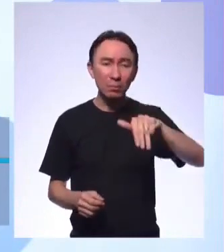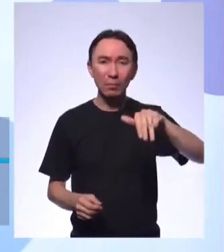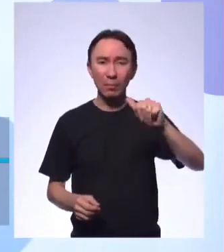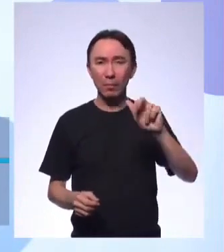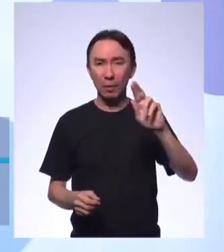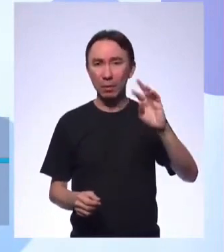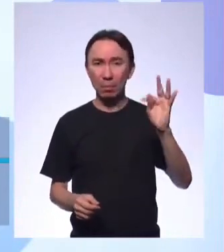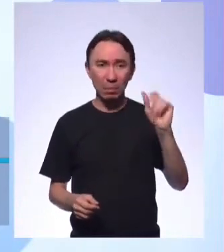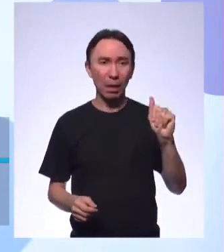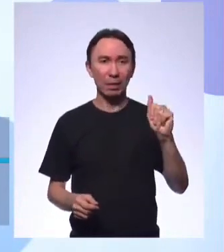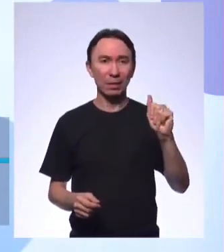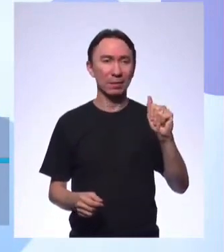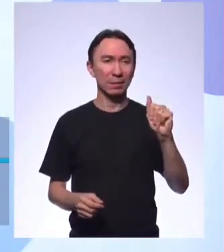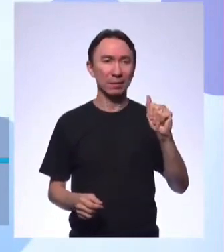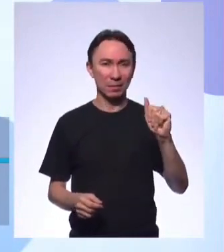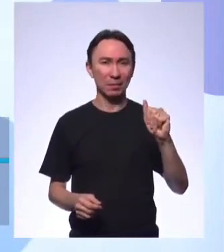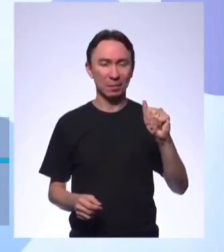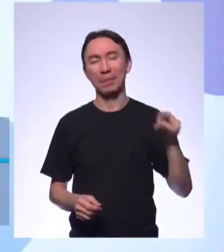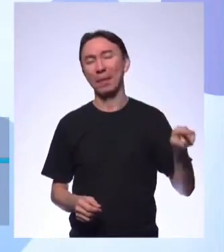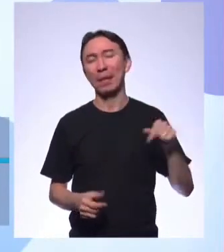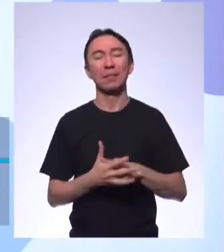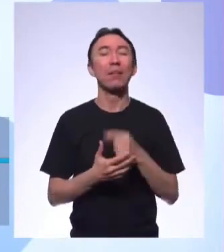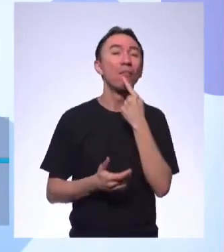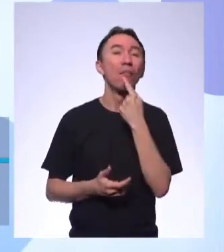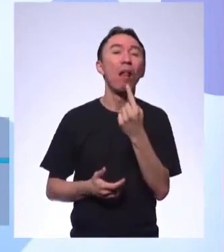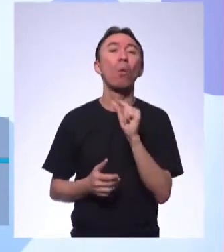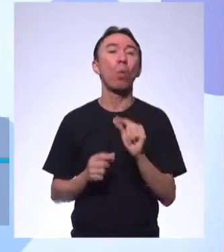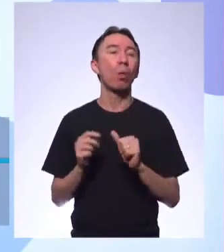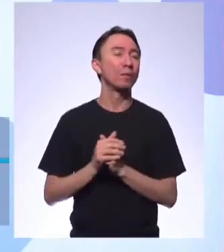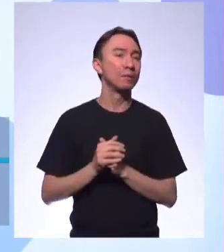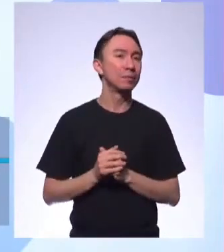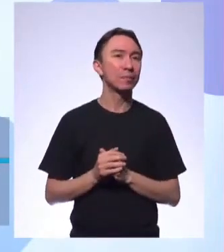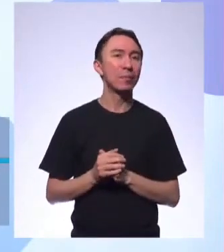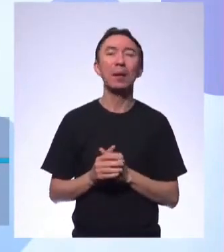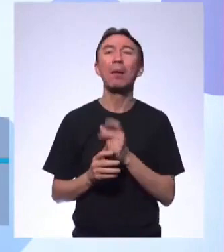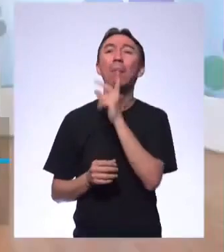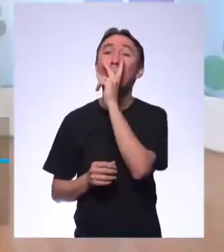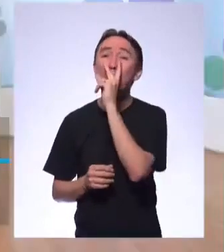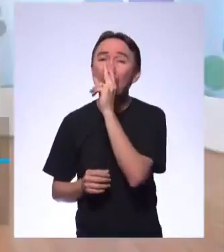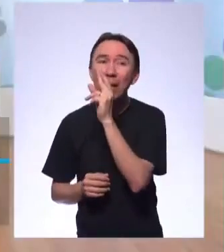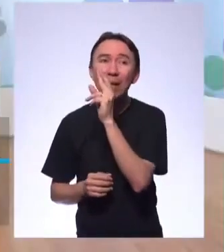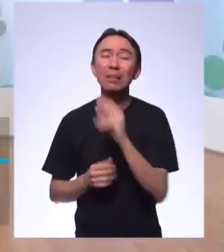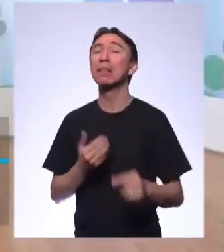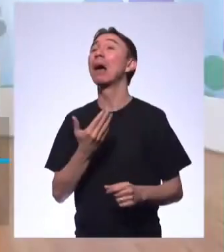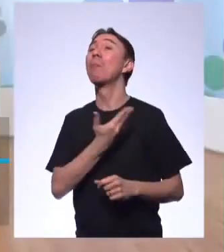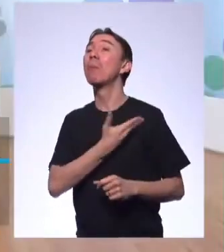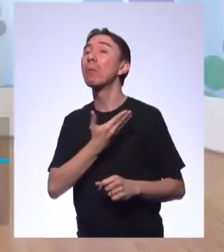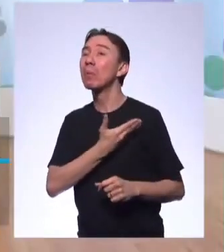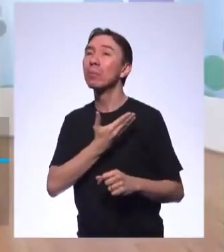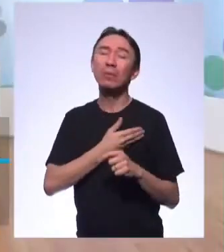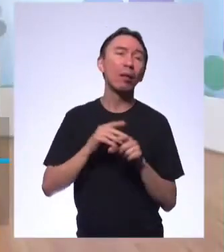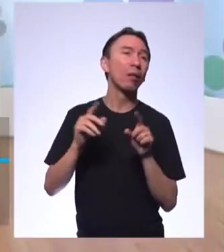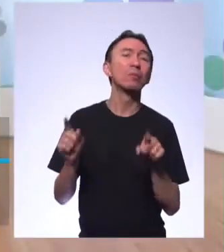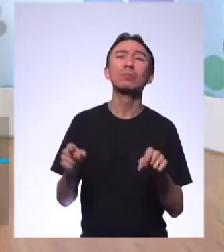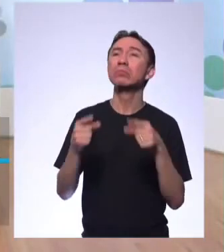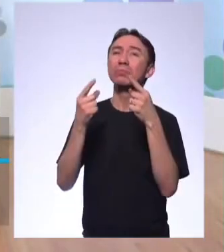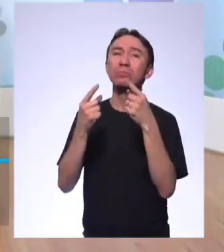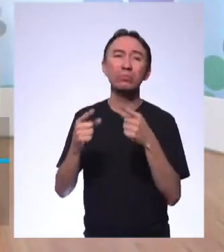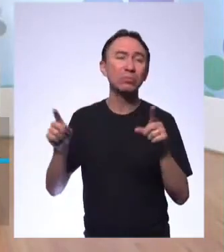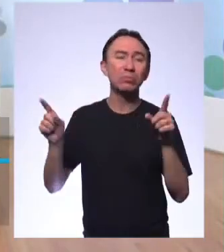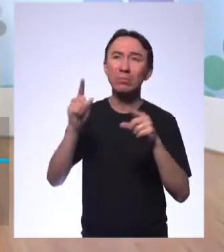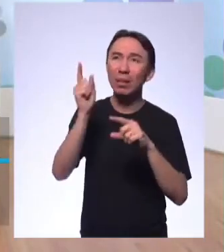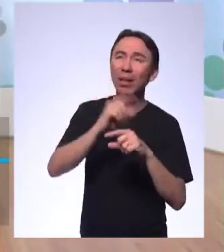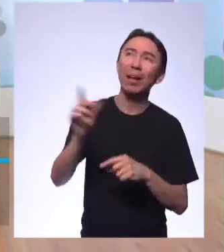nossa, perdi a professora, a professora Marta, ela diz assim, parece uma cantiga de amigo. É uma saudade, né, que ele está Conversa com